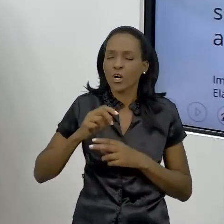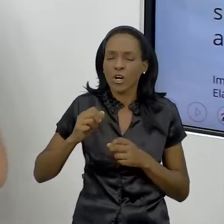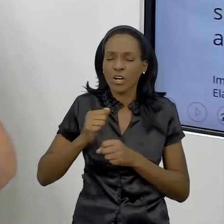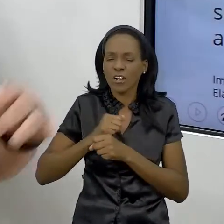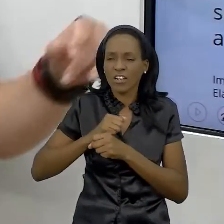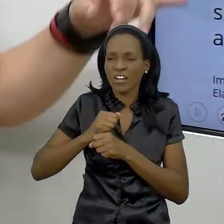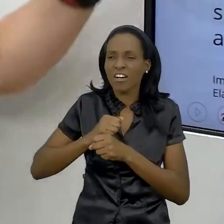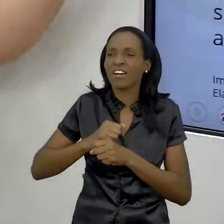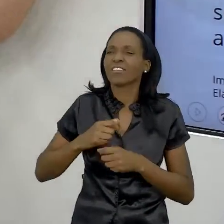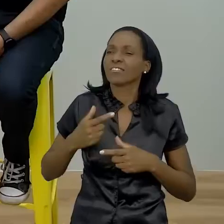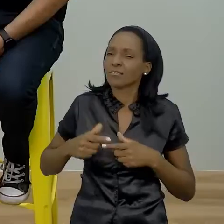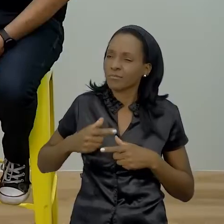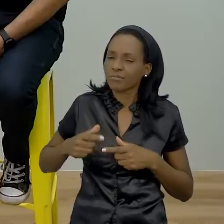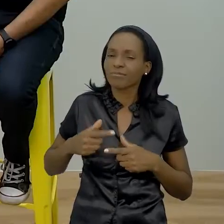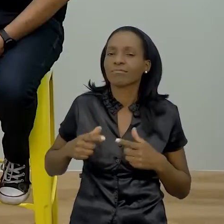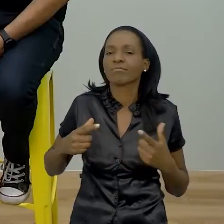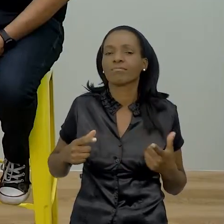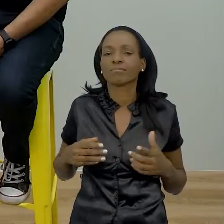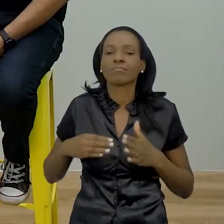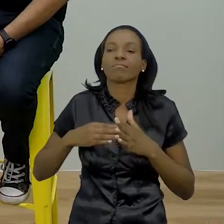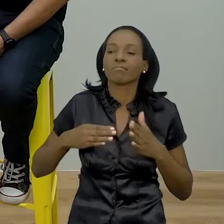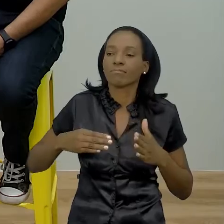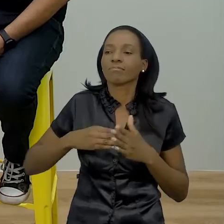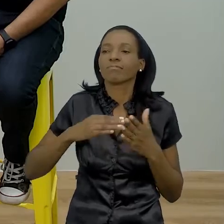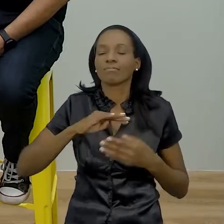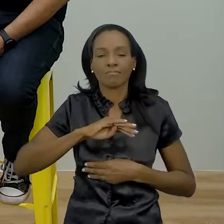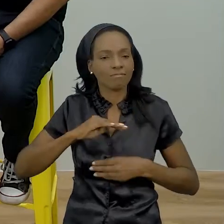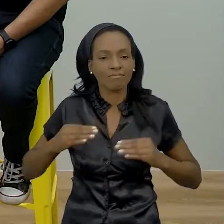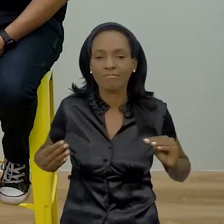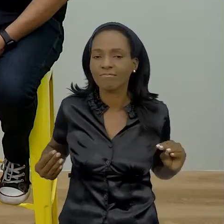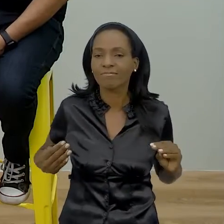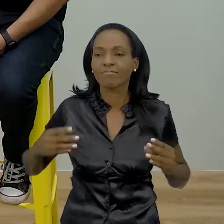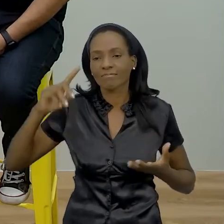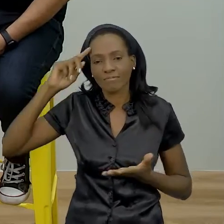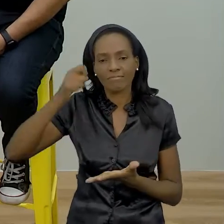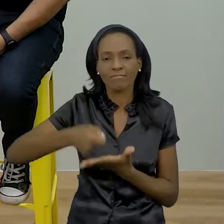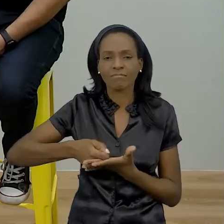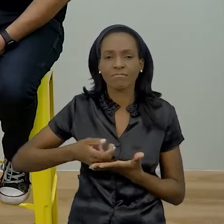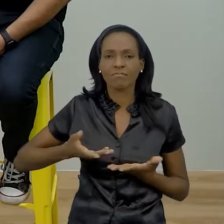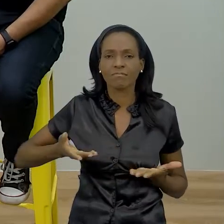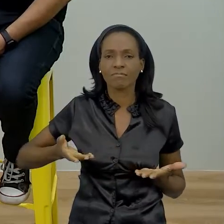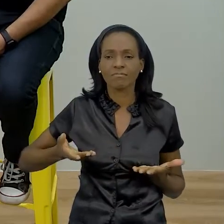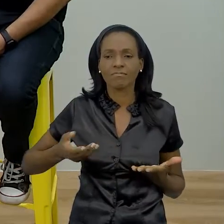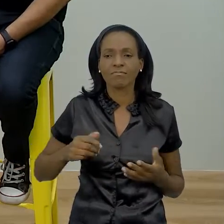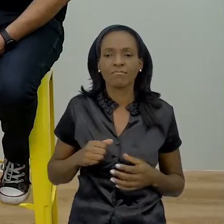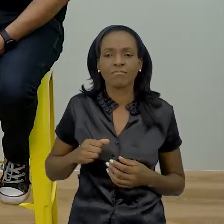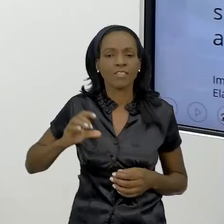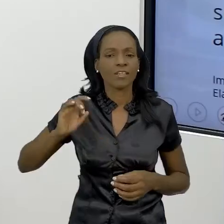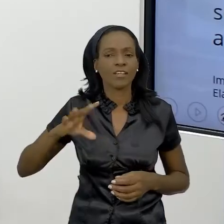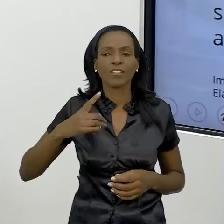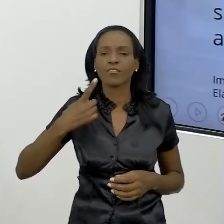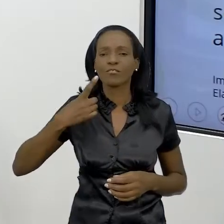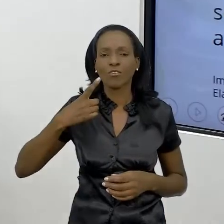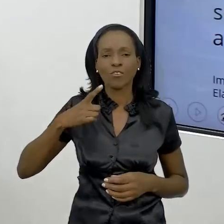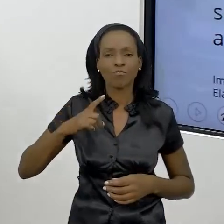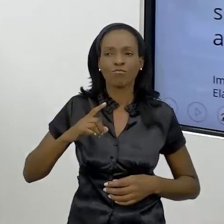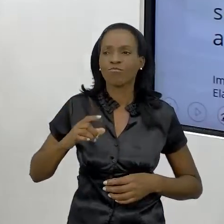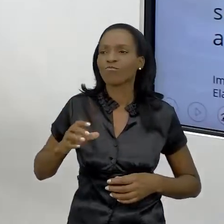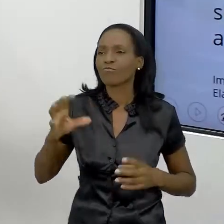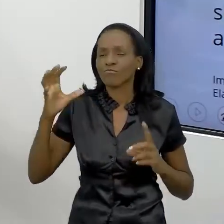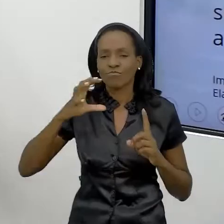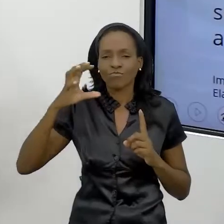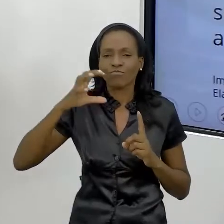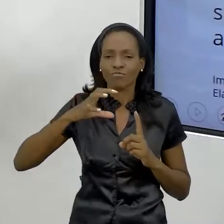que a questão não era que a biologia estava determinando. Na verdade, existia uma somatória de fatores que impediam com que